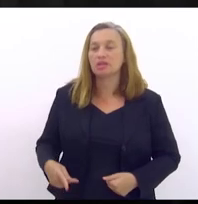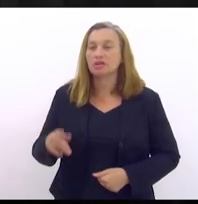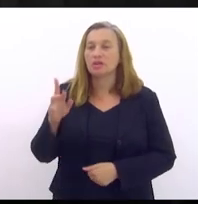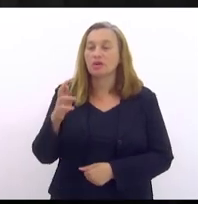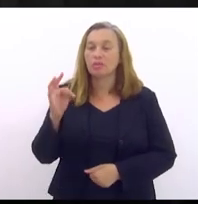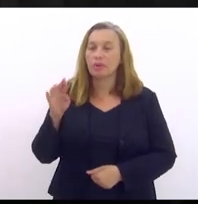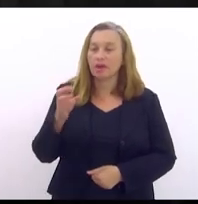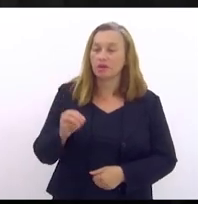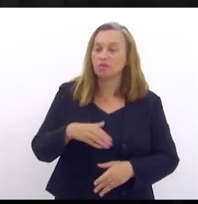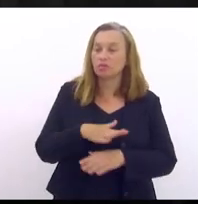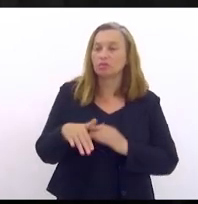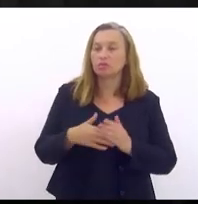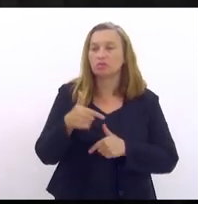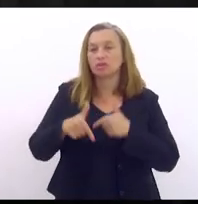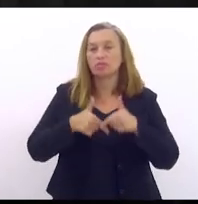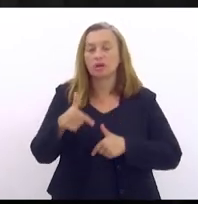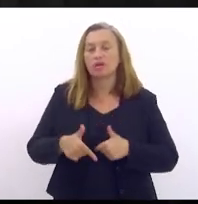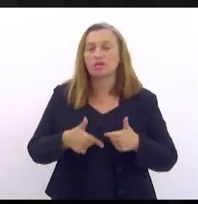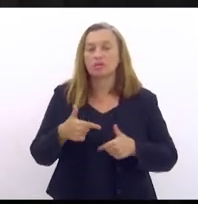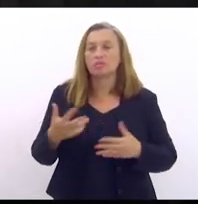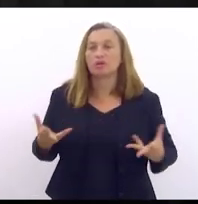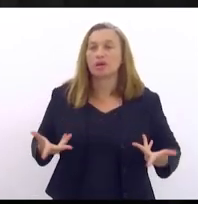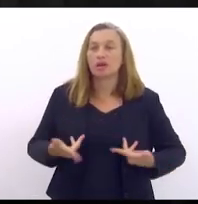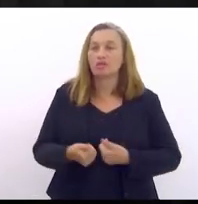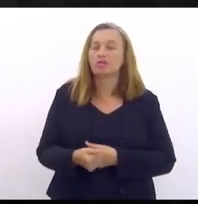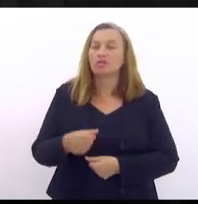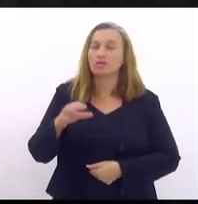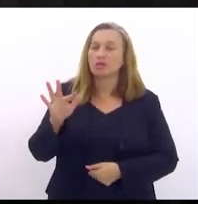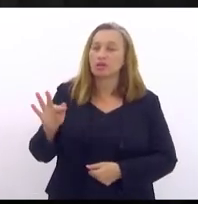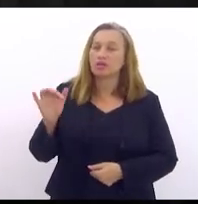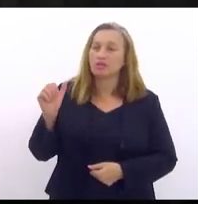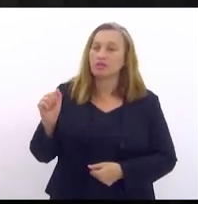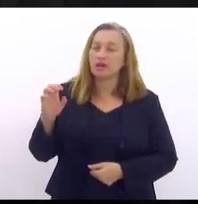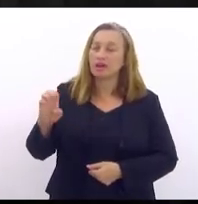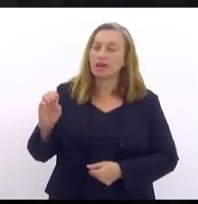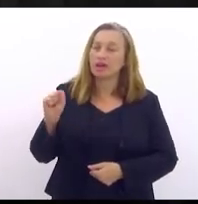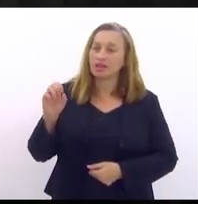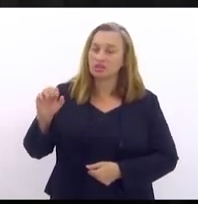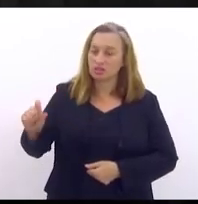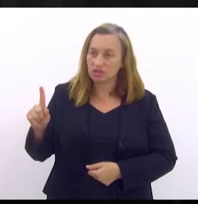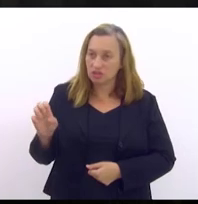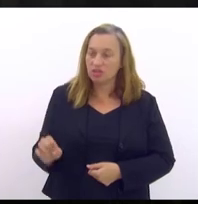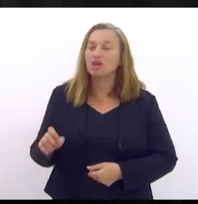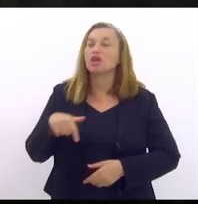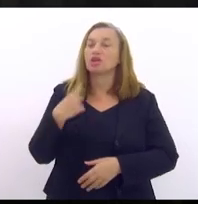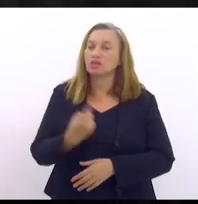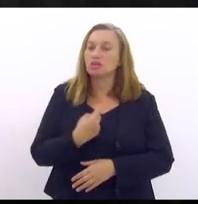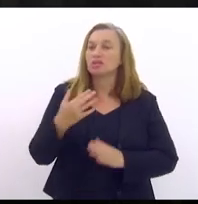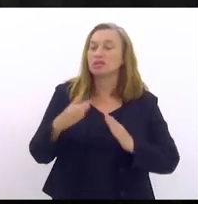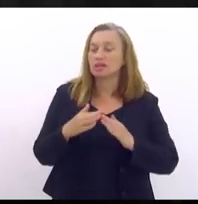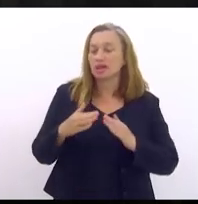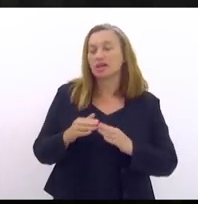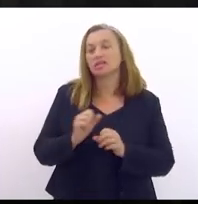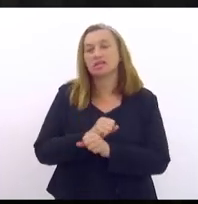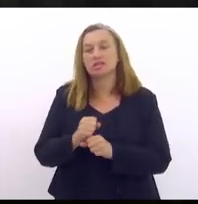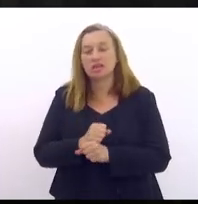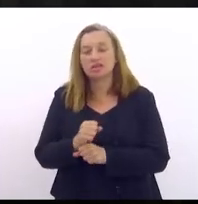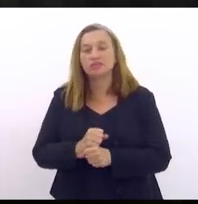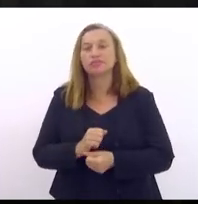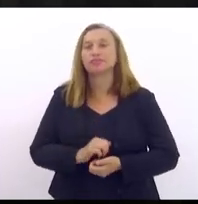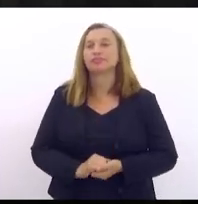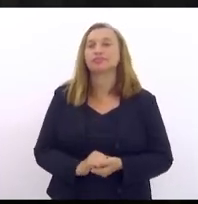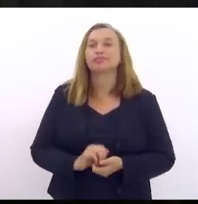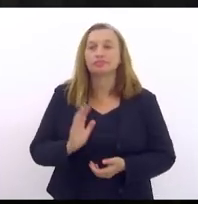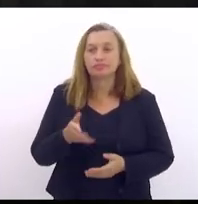trabalho incrível que a FAERJ tem feito, que nós, então, nesta casa, ainda este ano, estamos aqui,